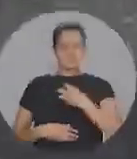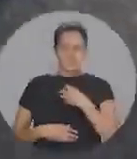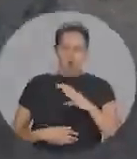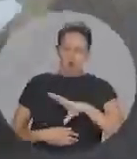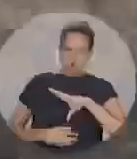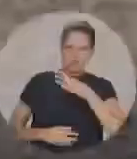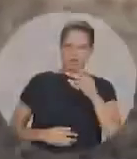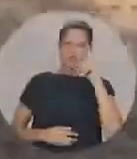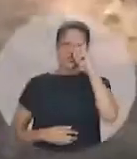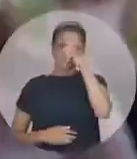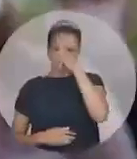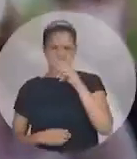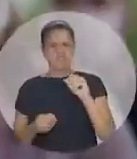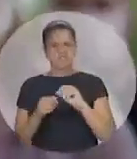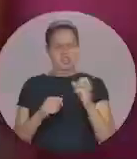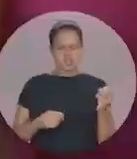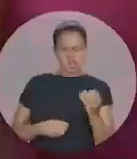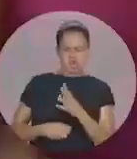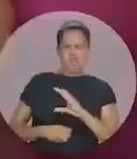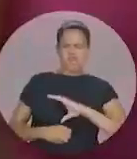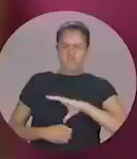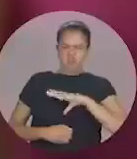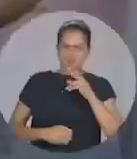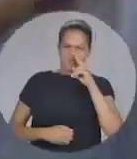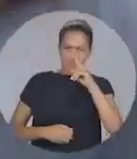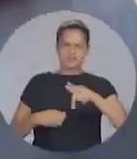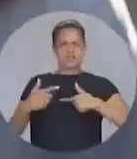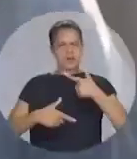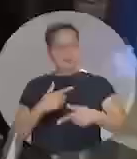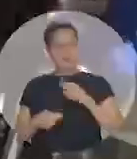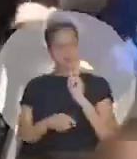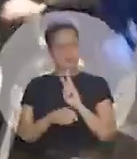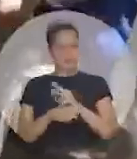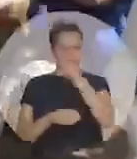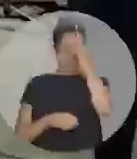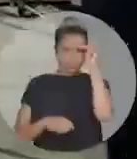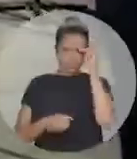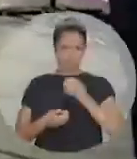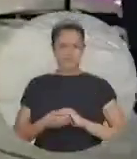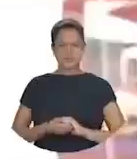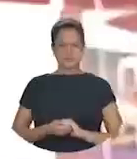para superar as adversidades e renovar a minha força em trabalhar para proteger quem mais precisa.